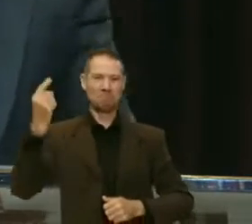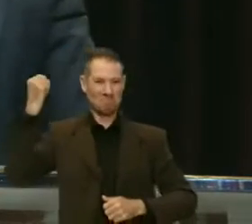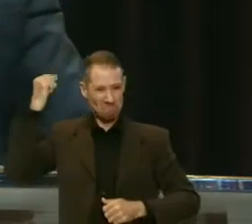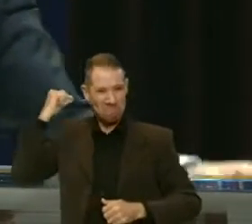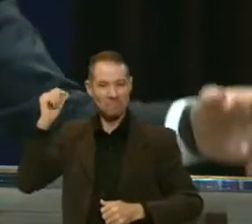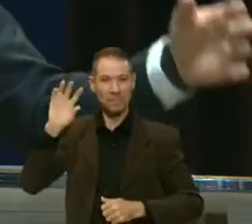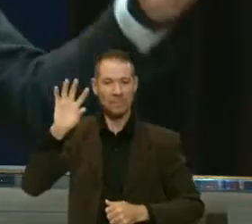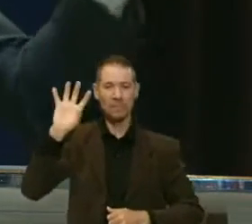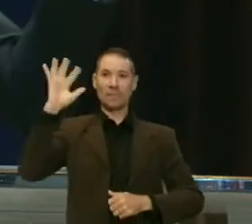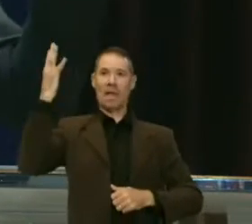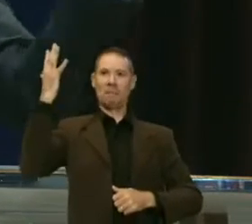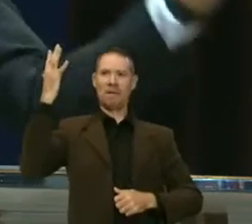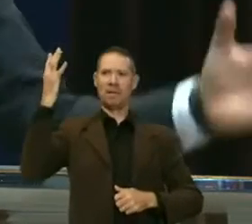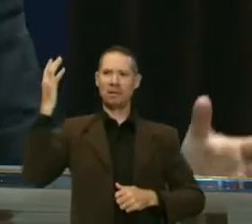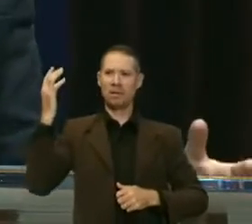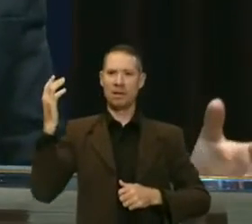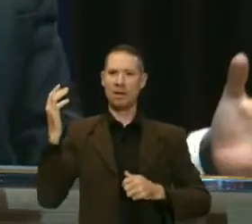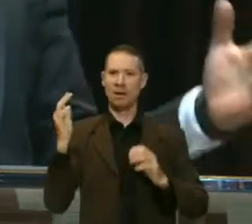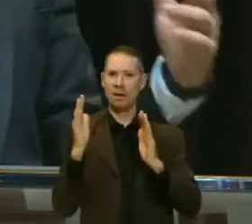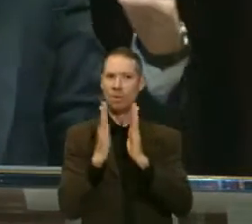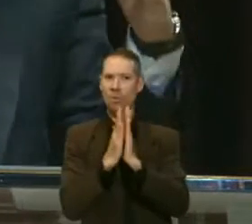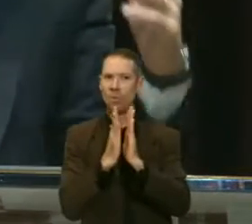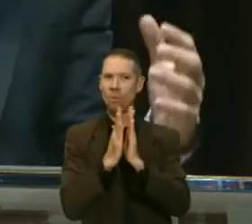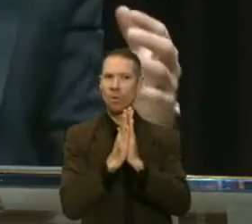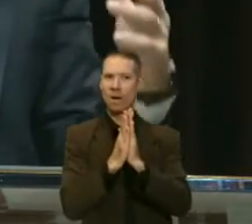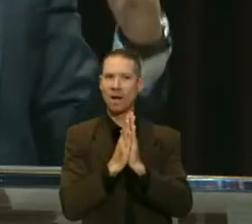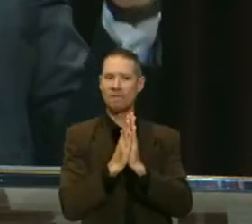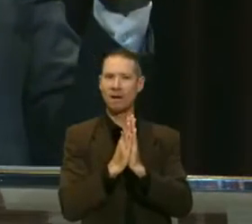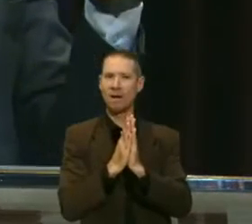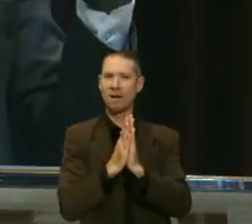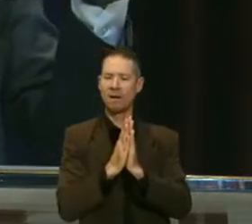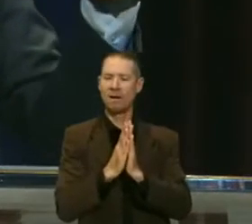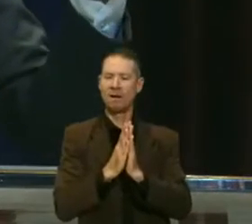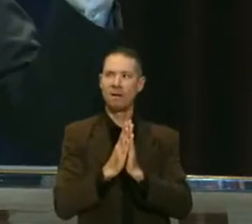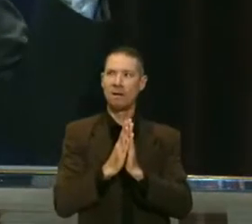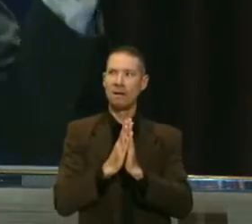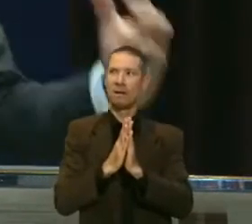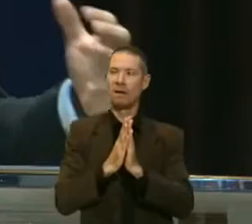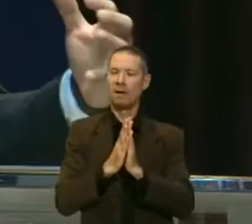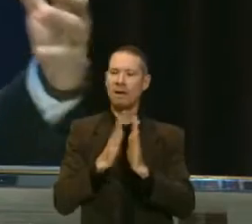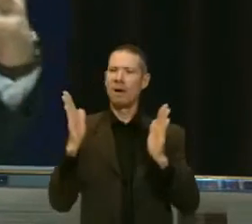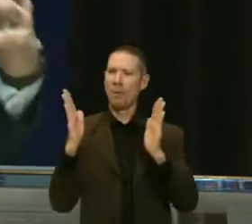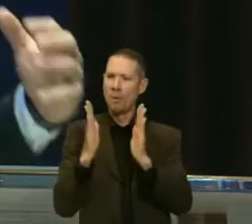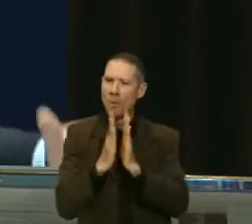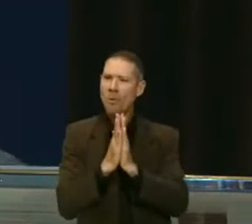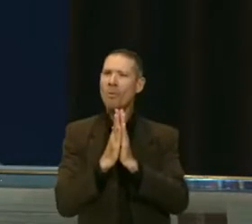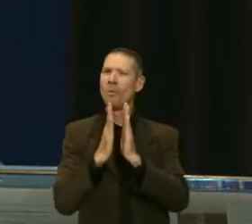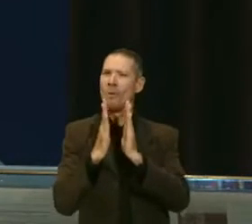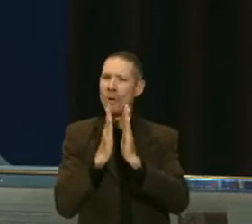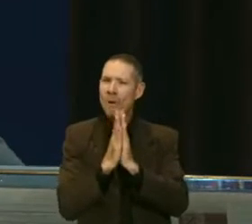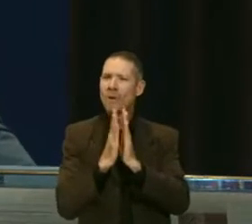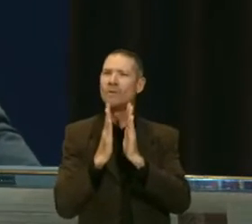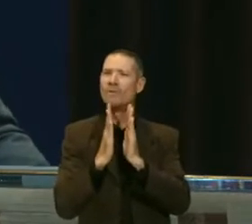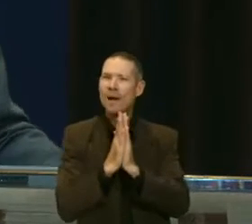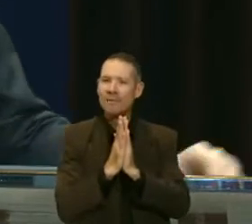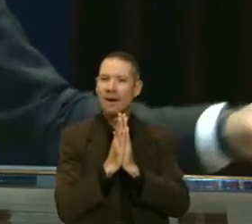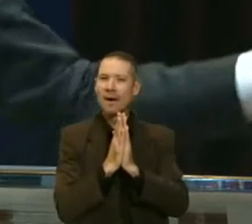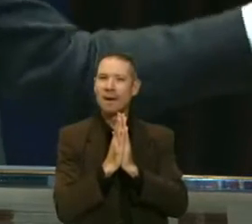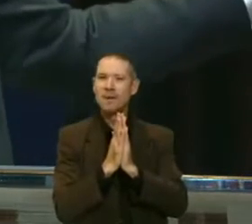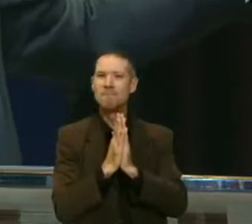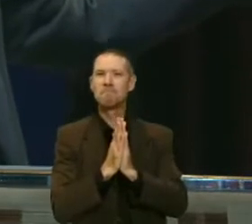E de repente, enquanto nós orávamos, simplesmente orávamos,